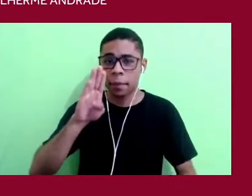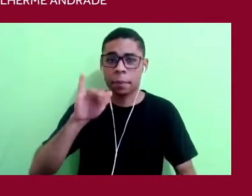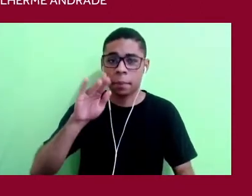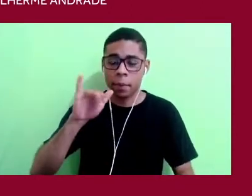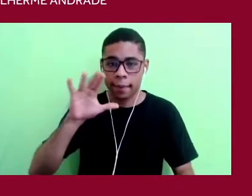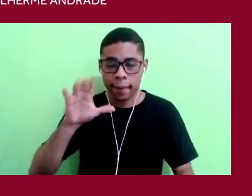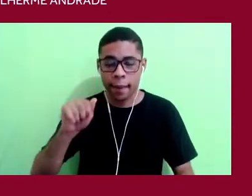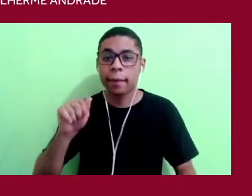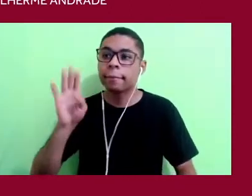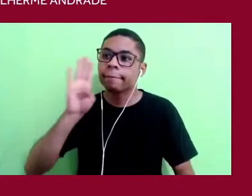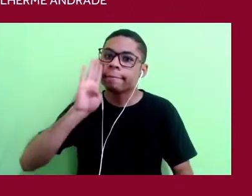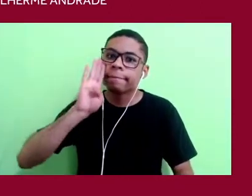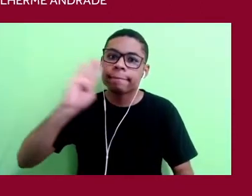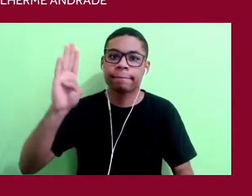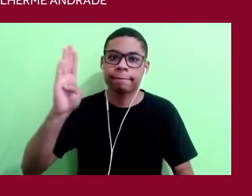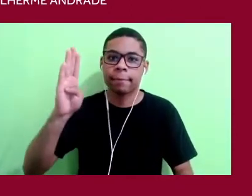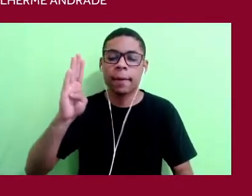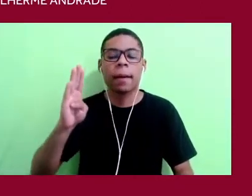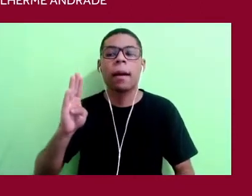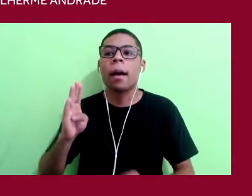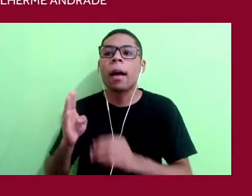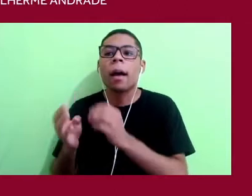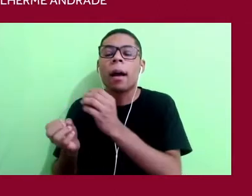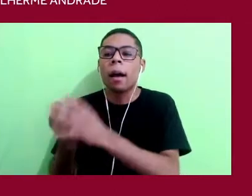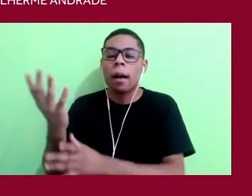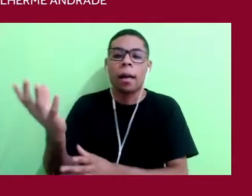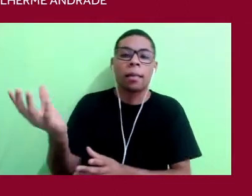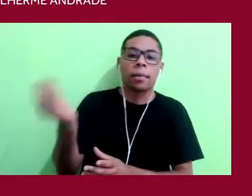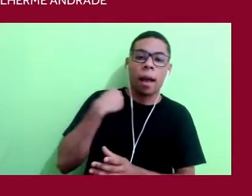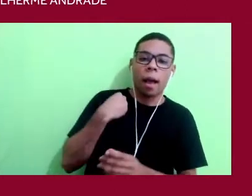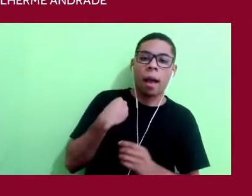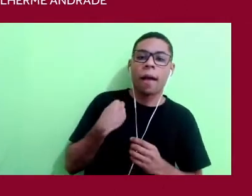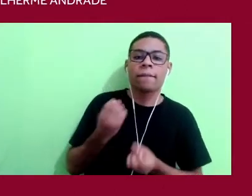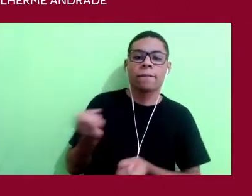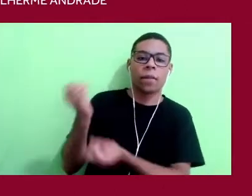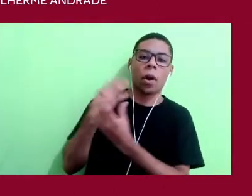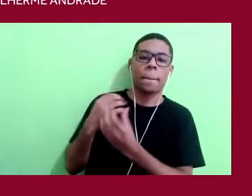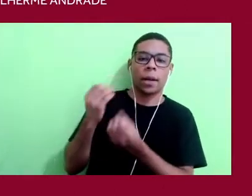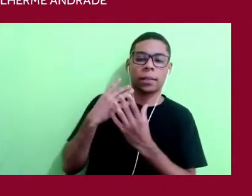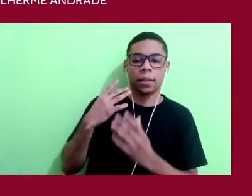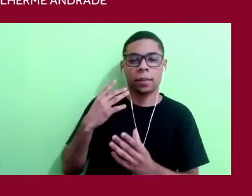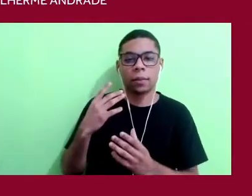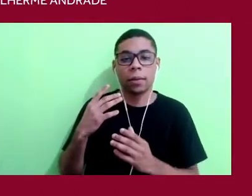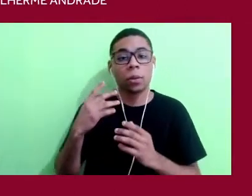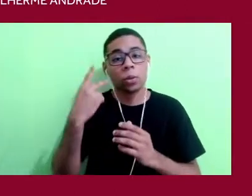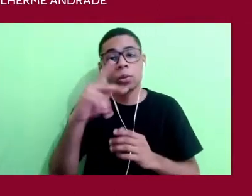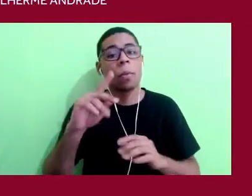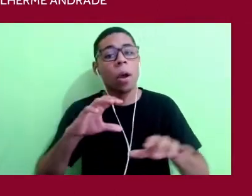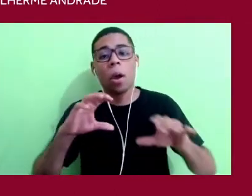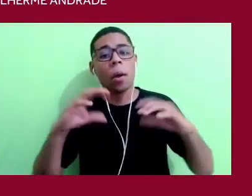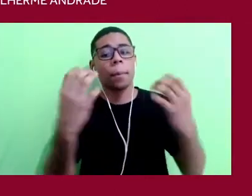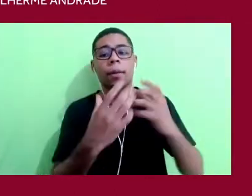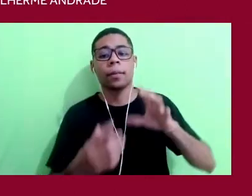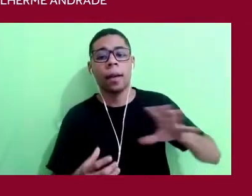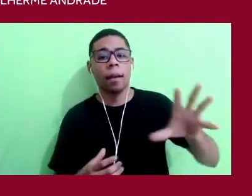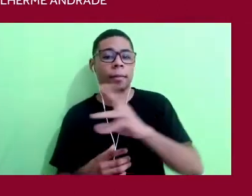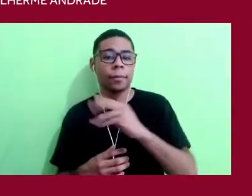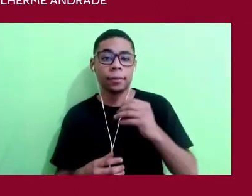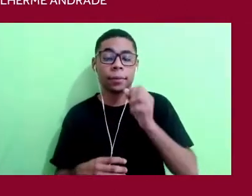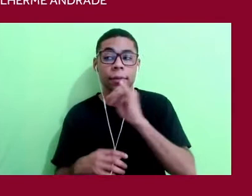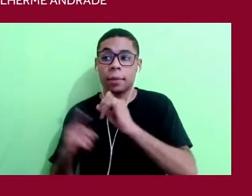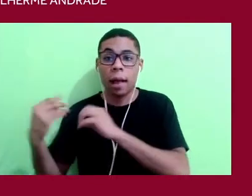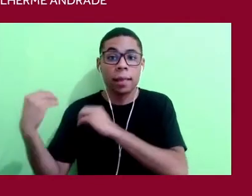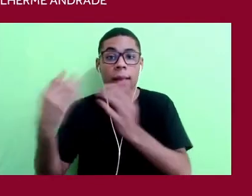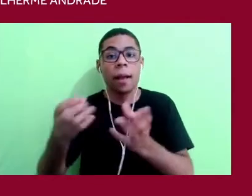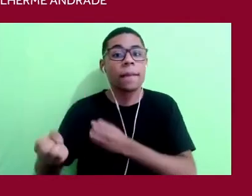tornar a principal fonte de informação da sua comunidade, se ela conseguisse direcionar isso